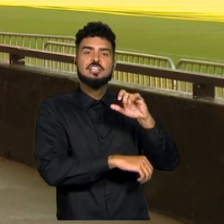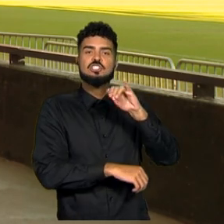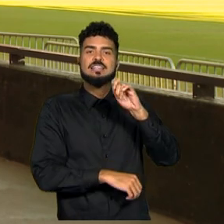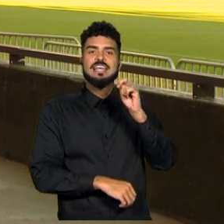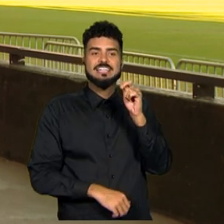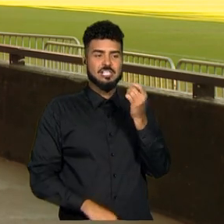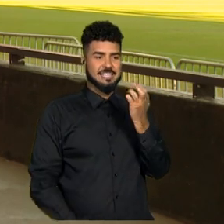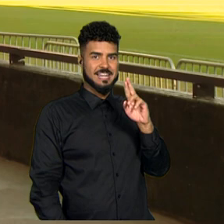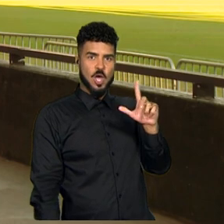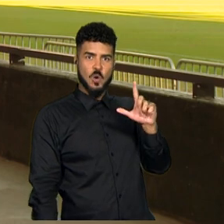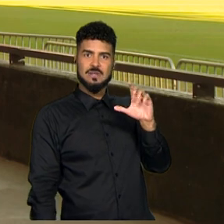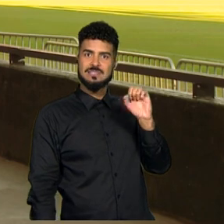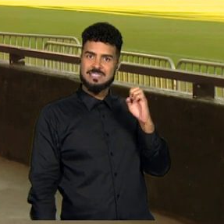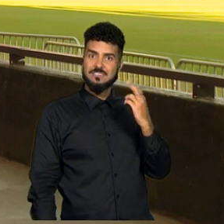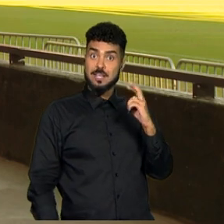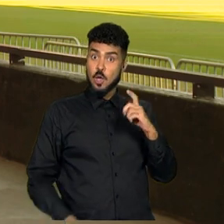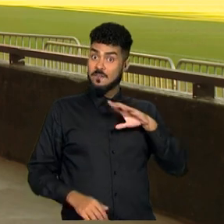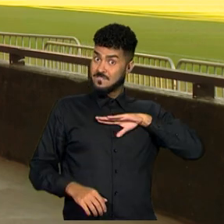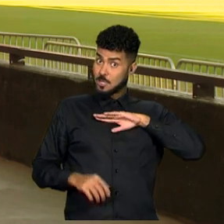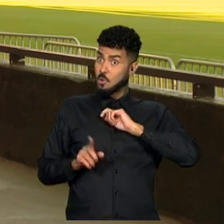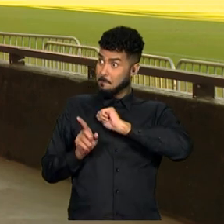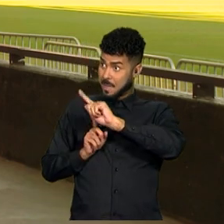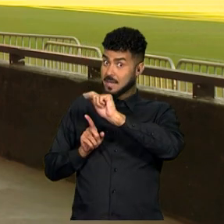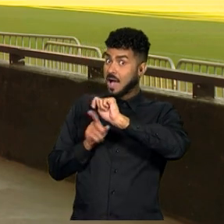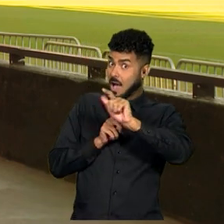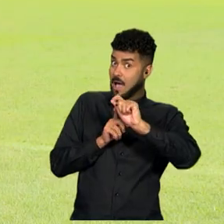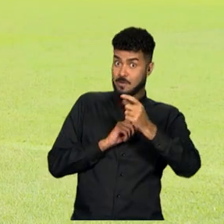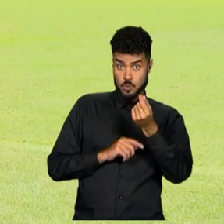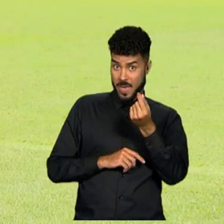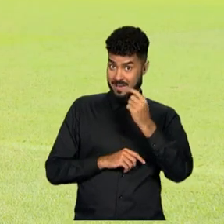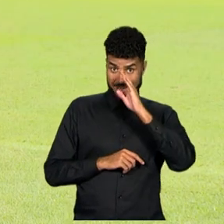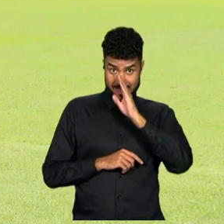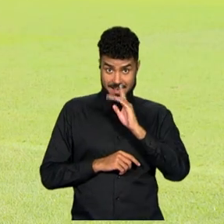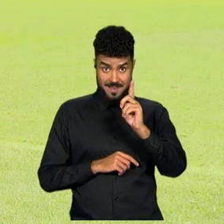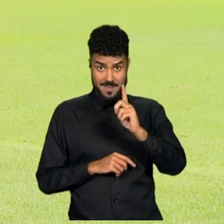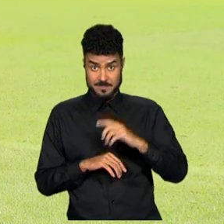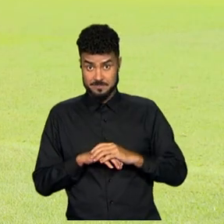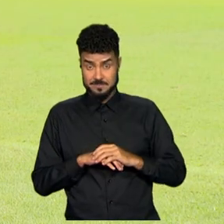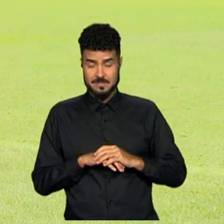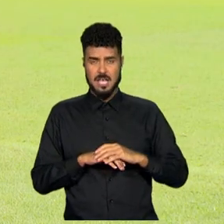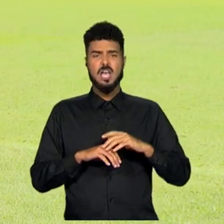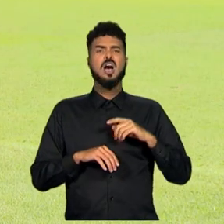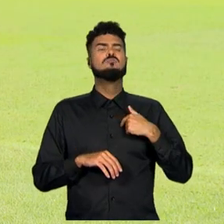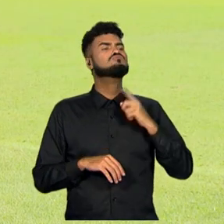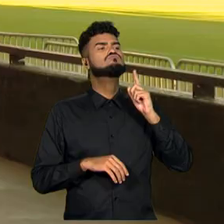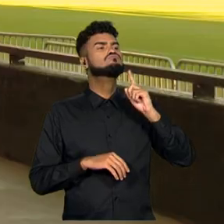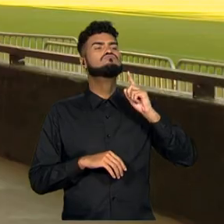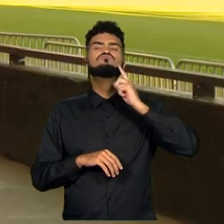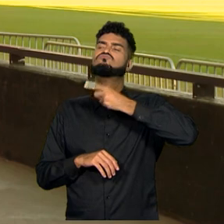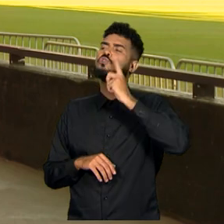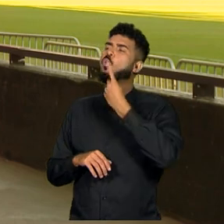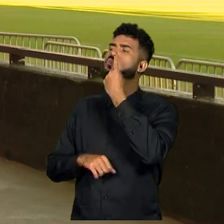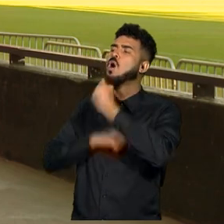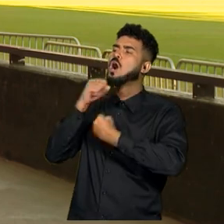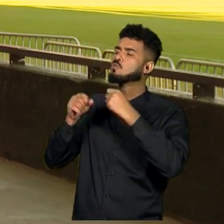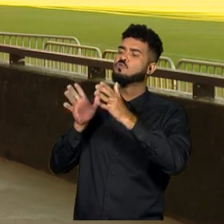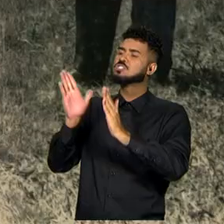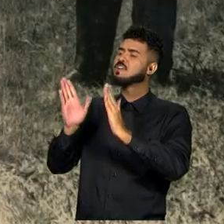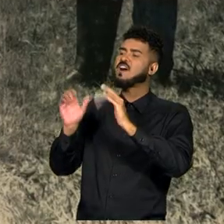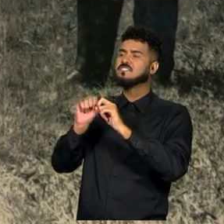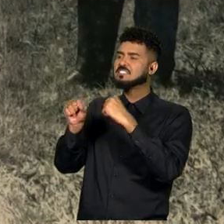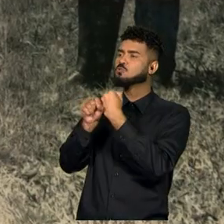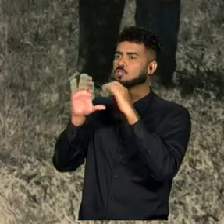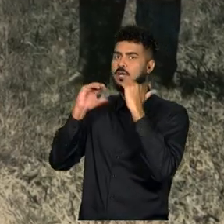Vasco alugava e pagava por esse aluguel, não era nada de graça. Deram 1 ano para fazer o estádio. O Vasco então se organiza,